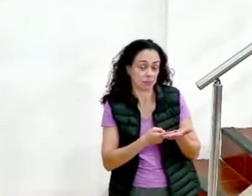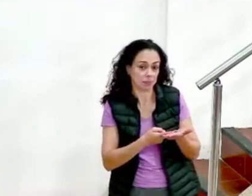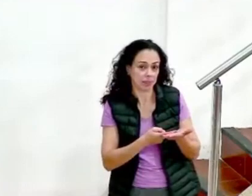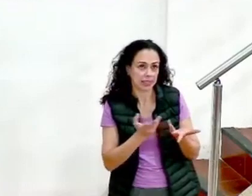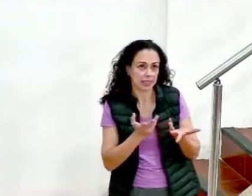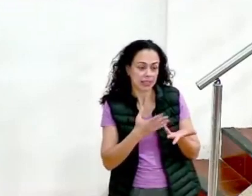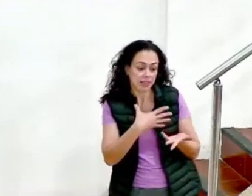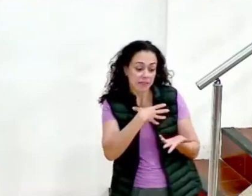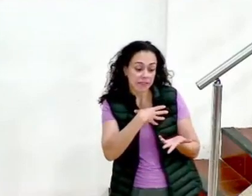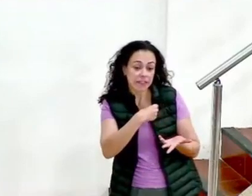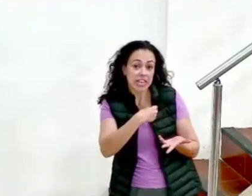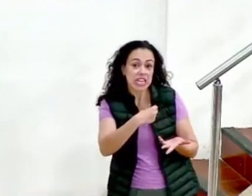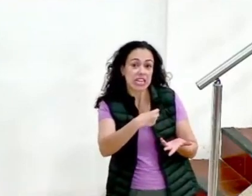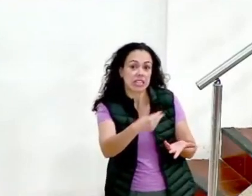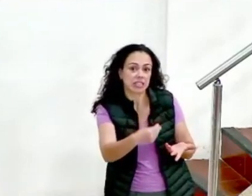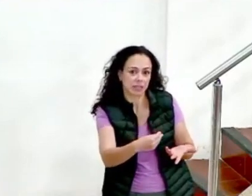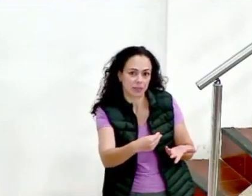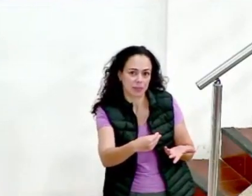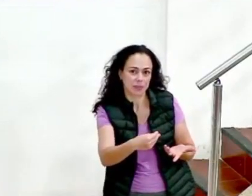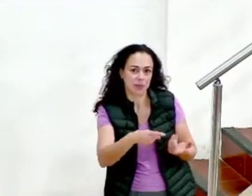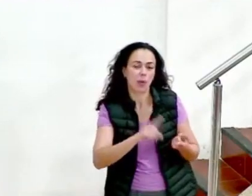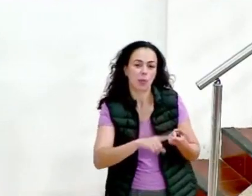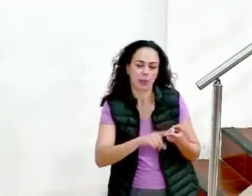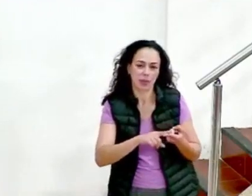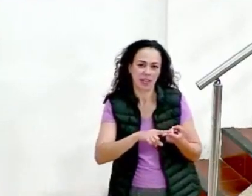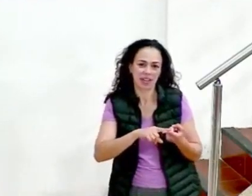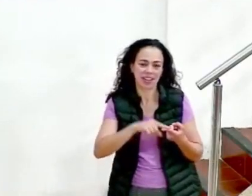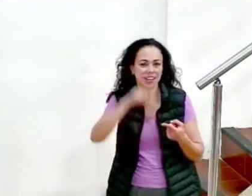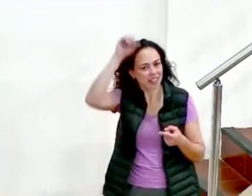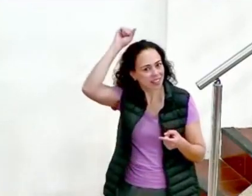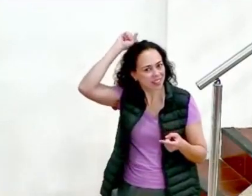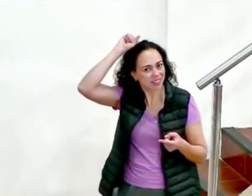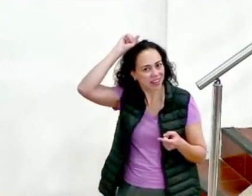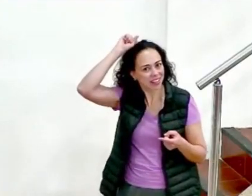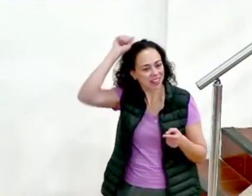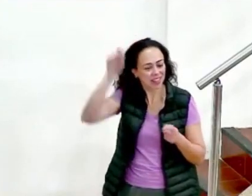Porque de Sara veio Isaac, e de Isaac é numerosa